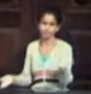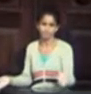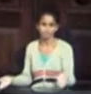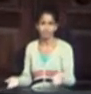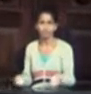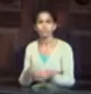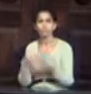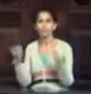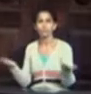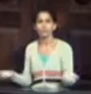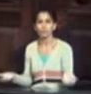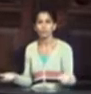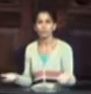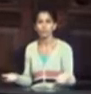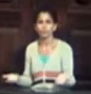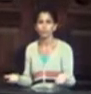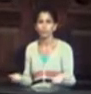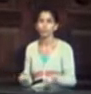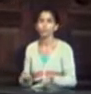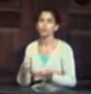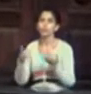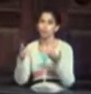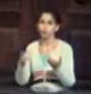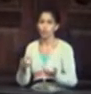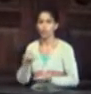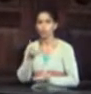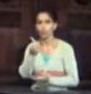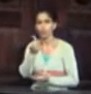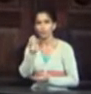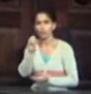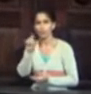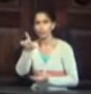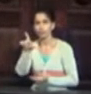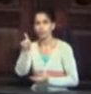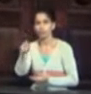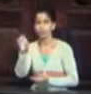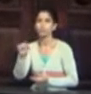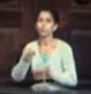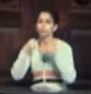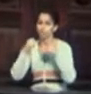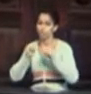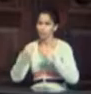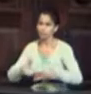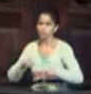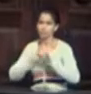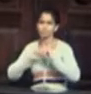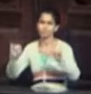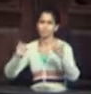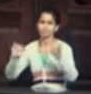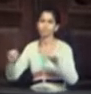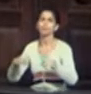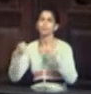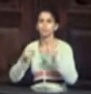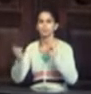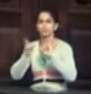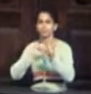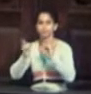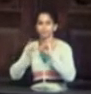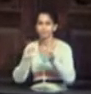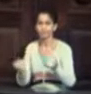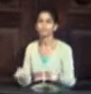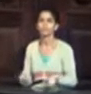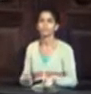Afinal de contas, esse tipo de golpismo tem que ser denunciado. Precisamos debater, senhor presidente,